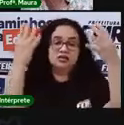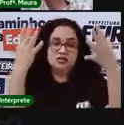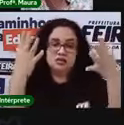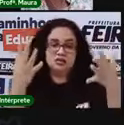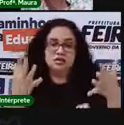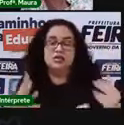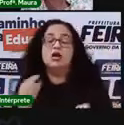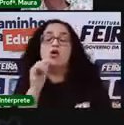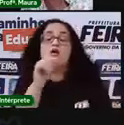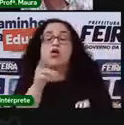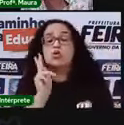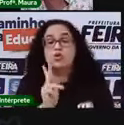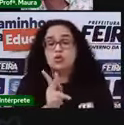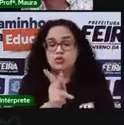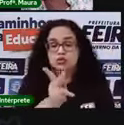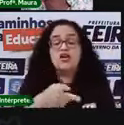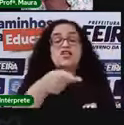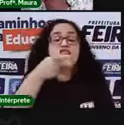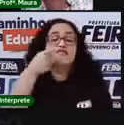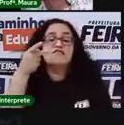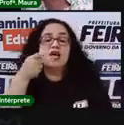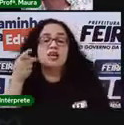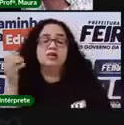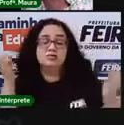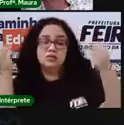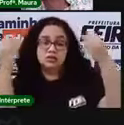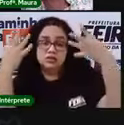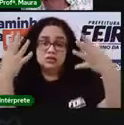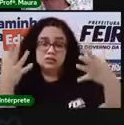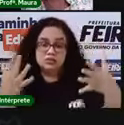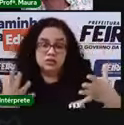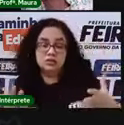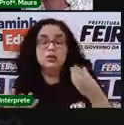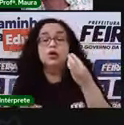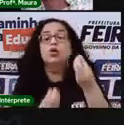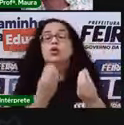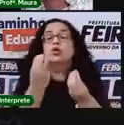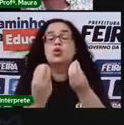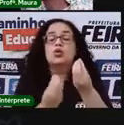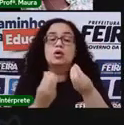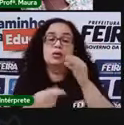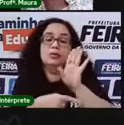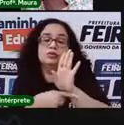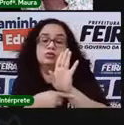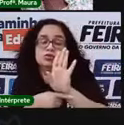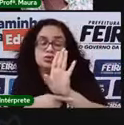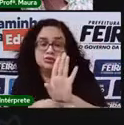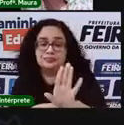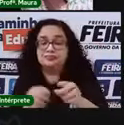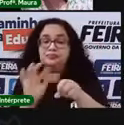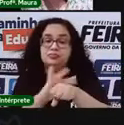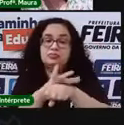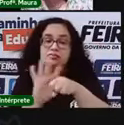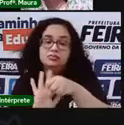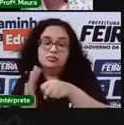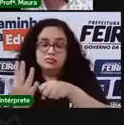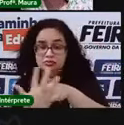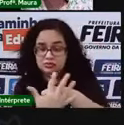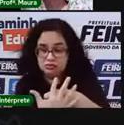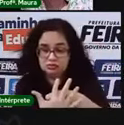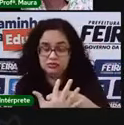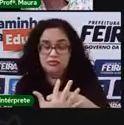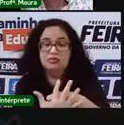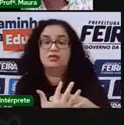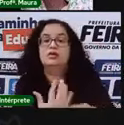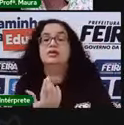para continuar, porque nós falamos, né, de algumas formas aqui de solidariedade durante a pandemia. Gente,